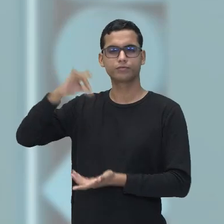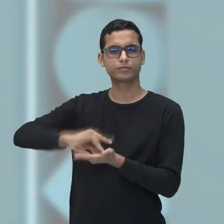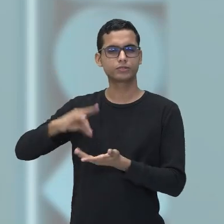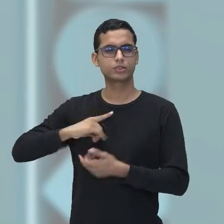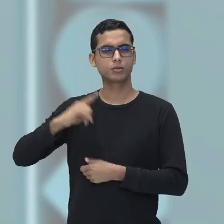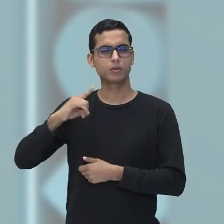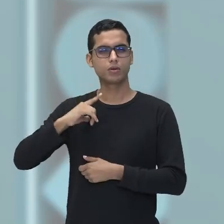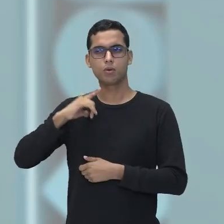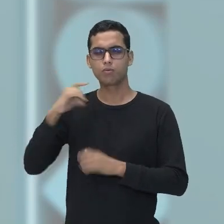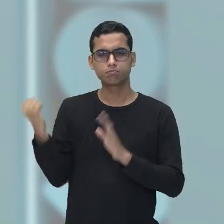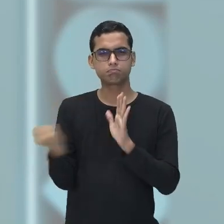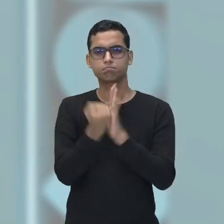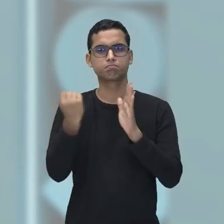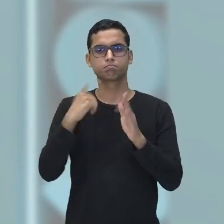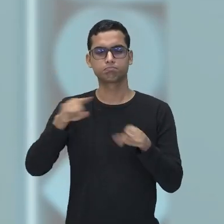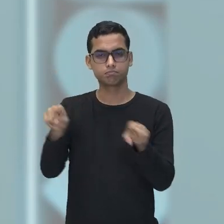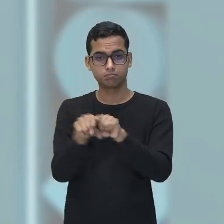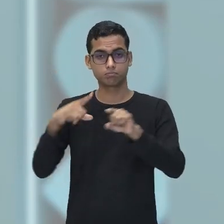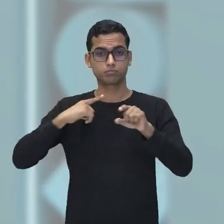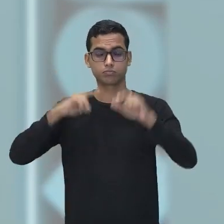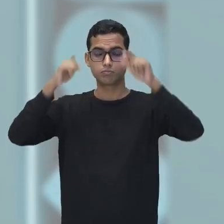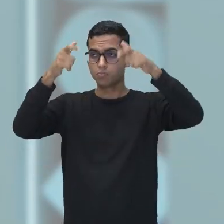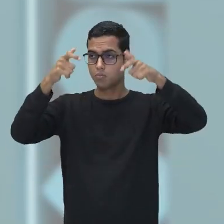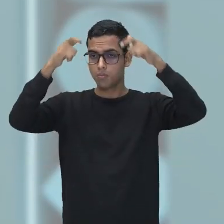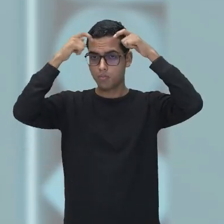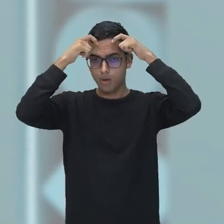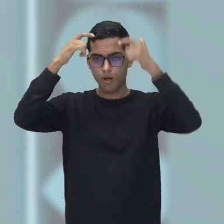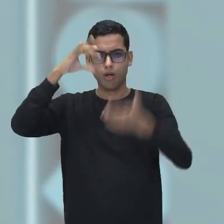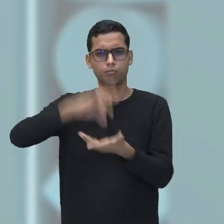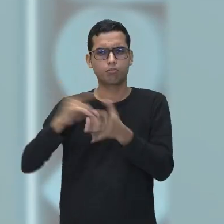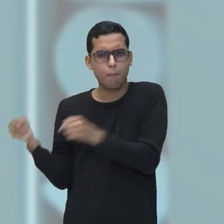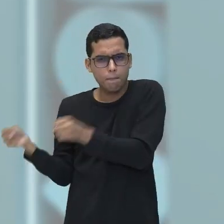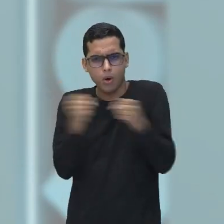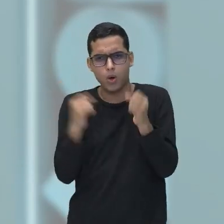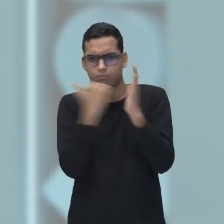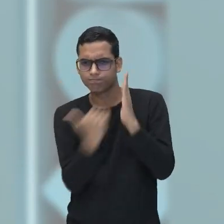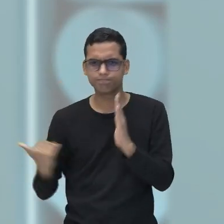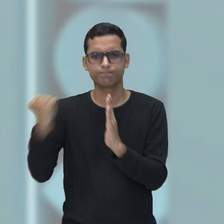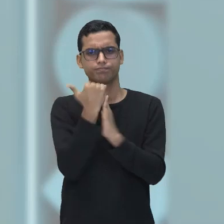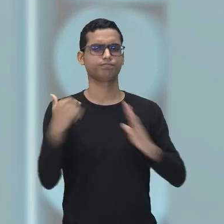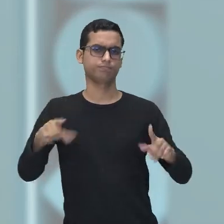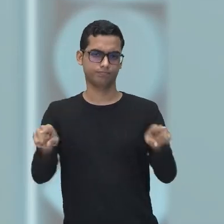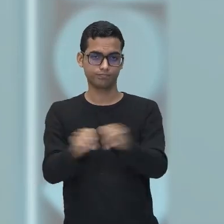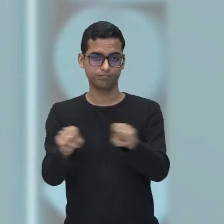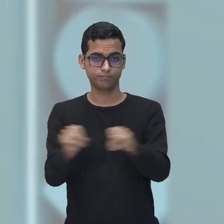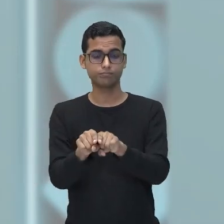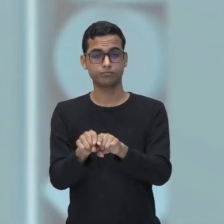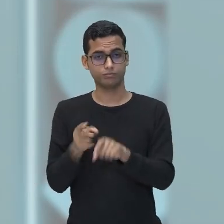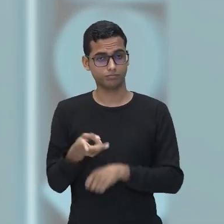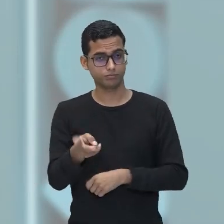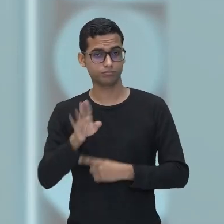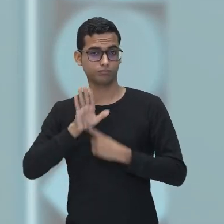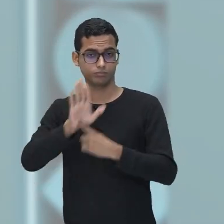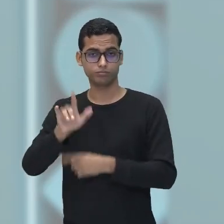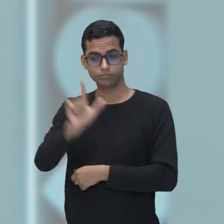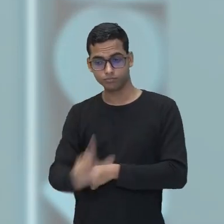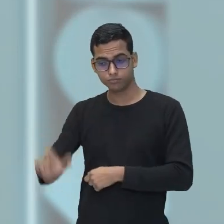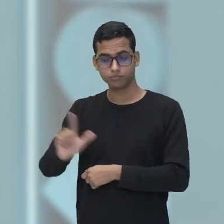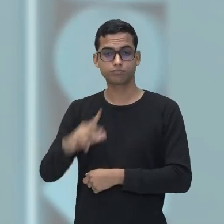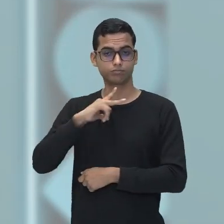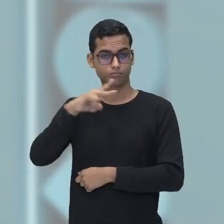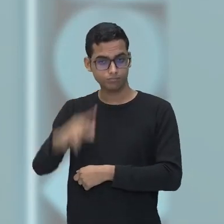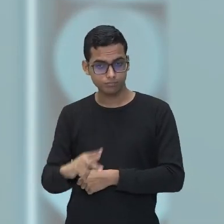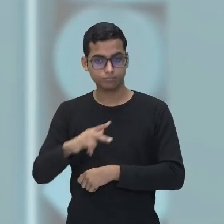essa grandiosidade é algo que é presente nos textos de literatura portuguesa. Mas não apenas isso. Eu peço para